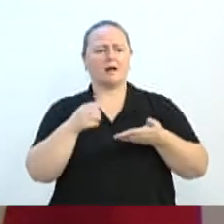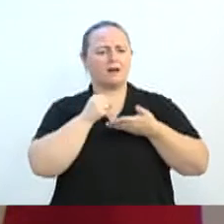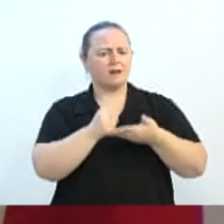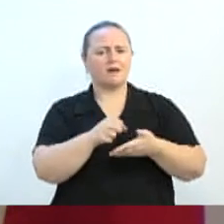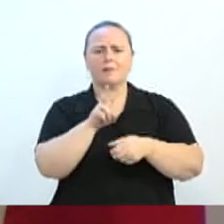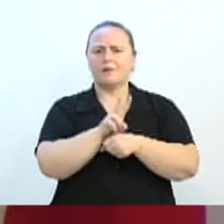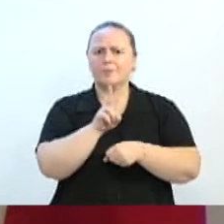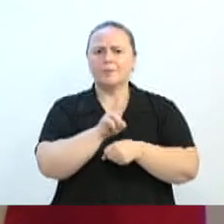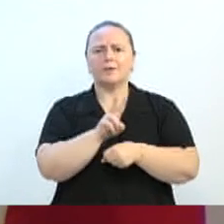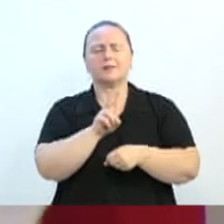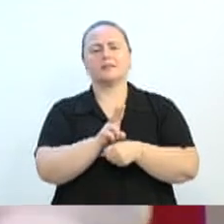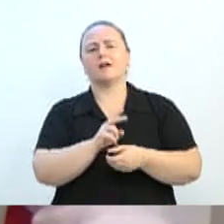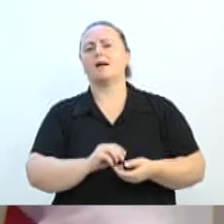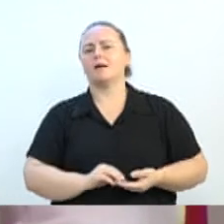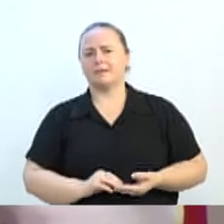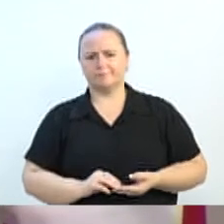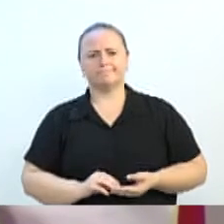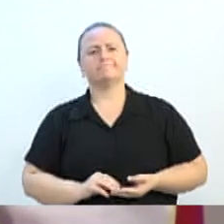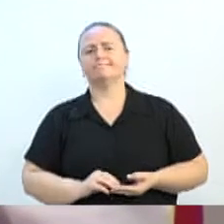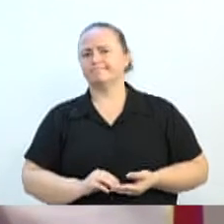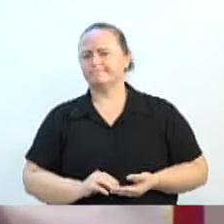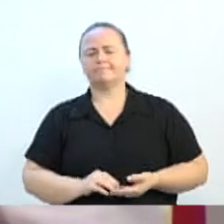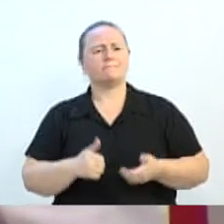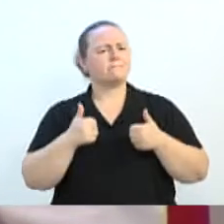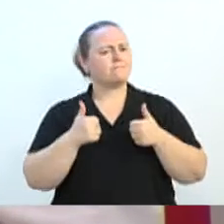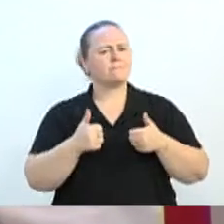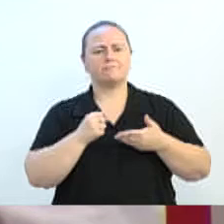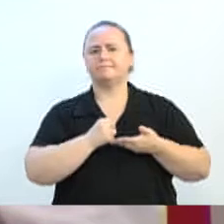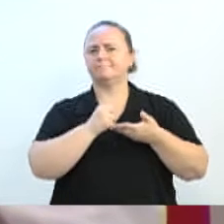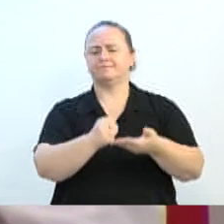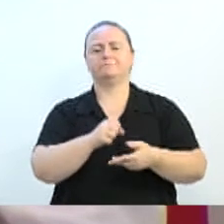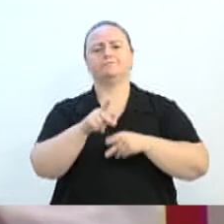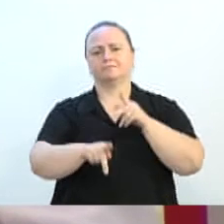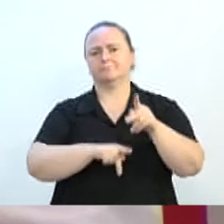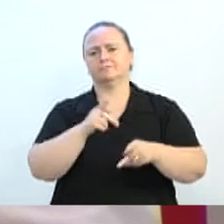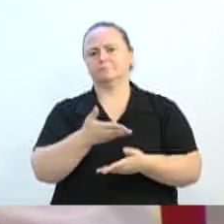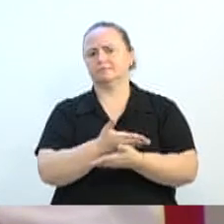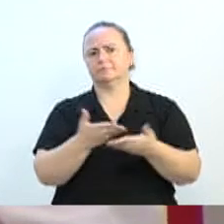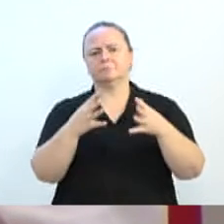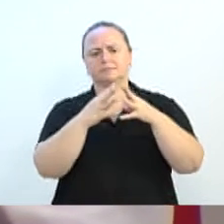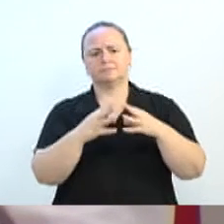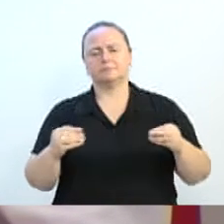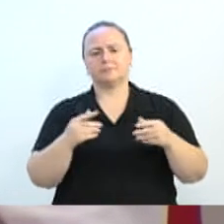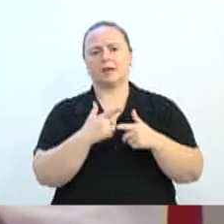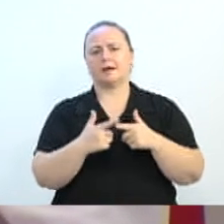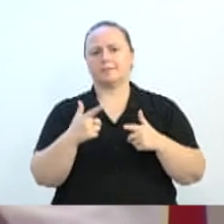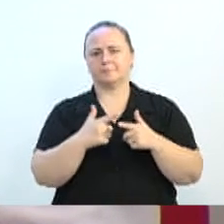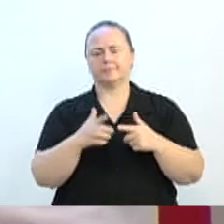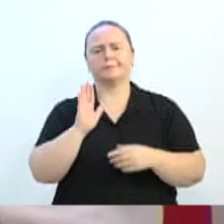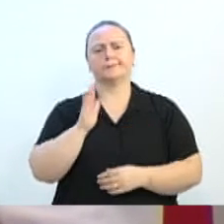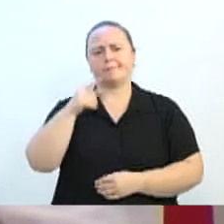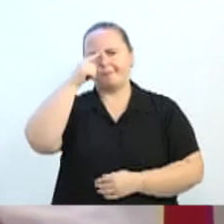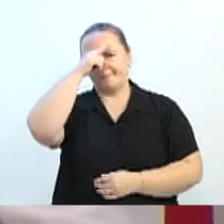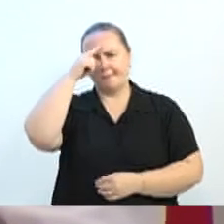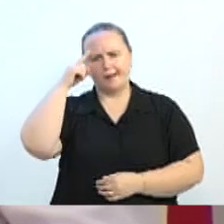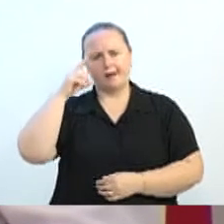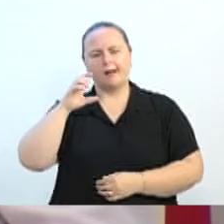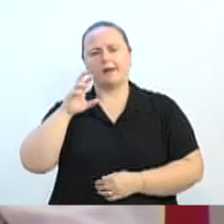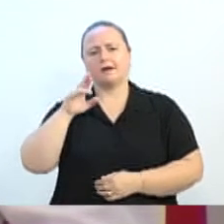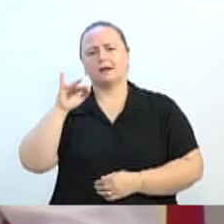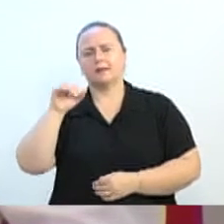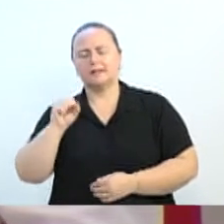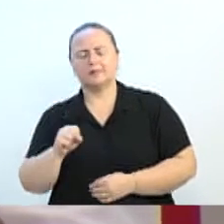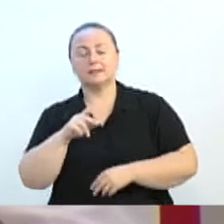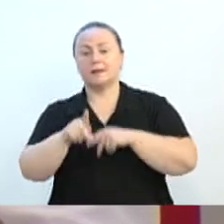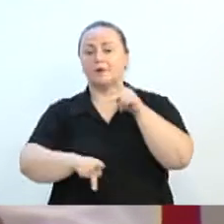numa cama em sua casa já vai estar ajudando bastante são nesse problema ligação do Marcos da crise toda a população